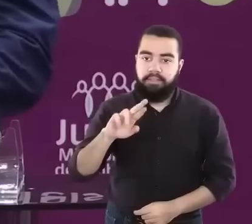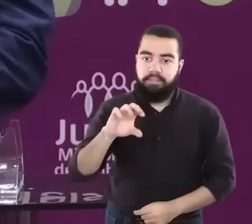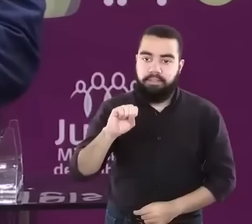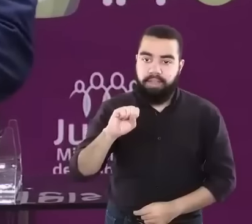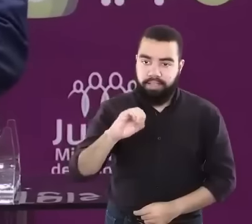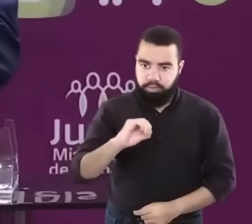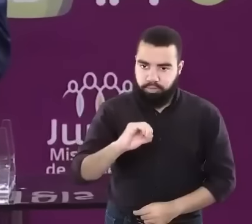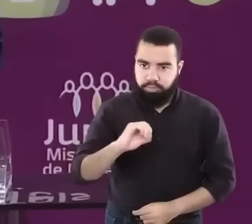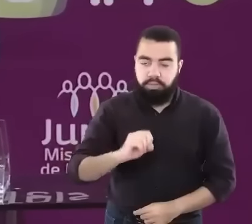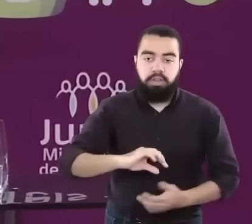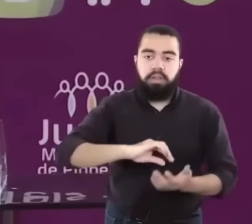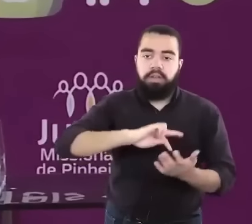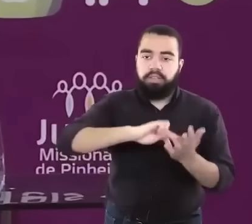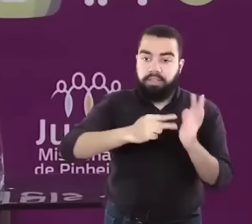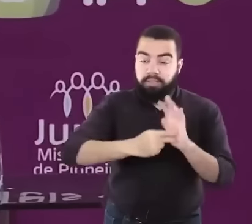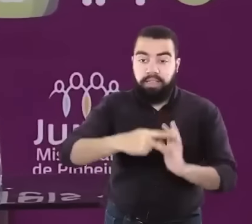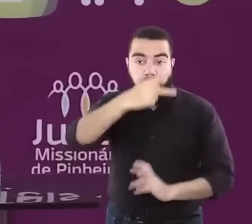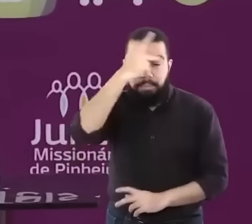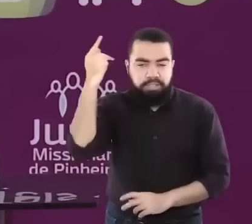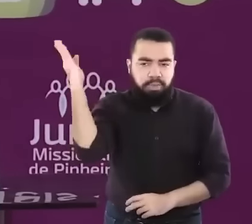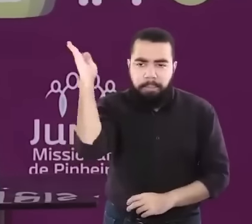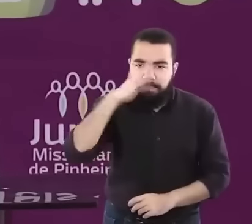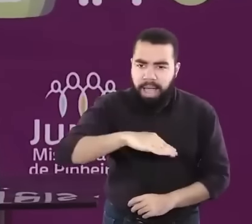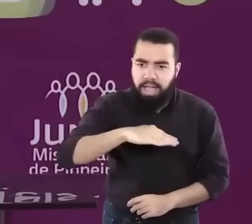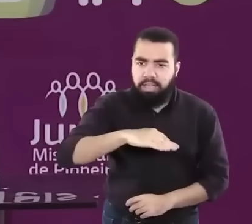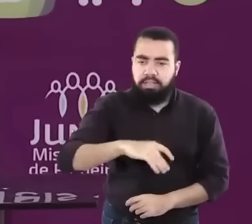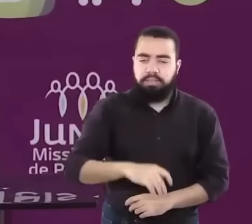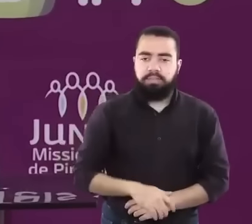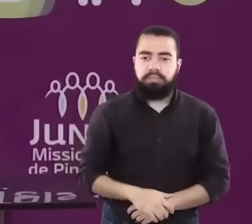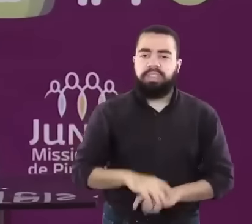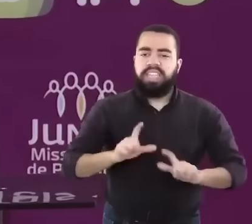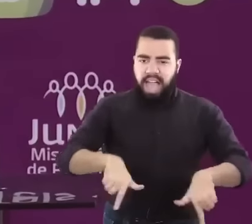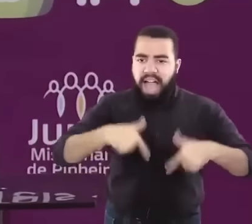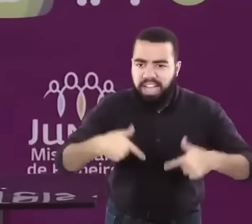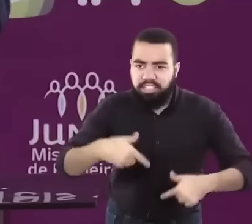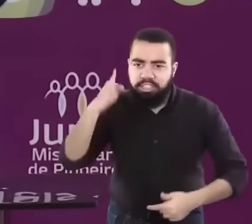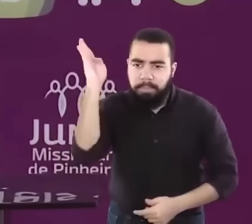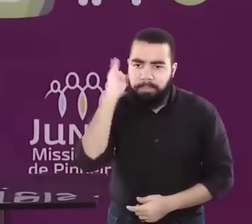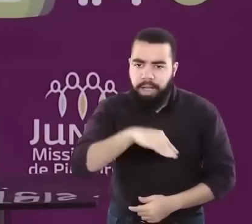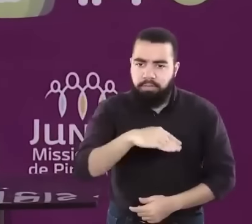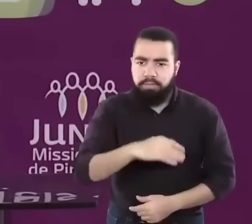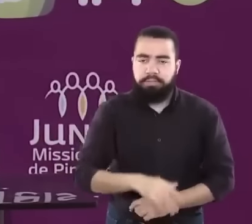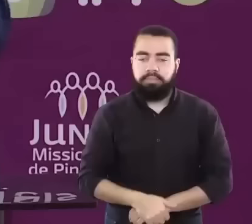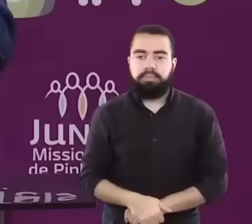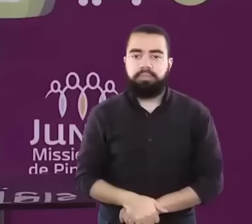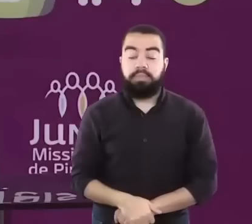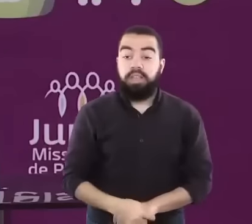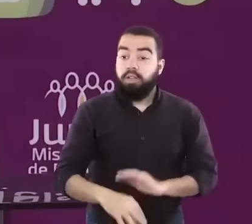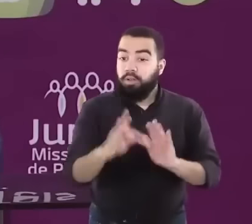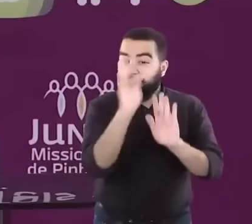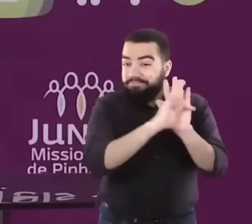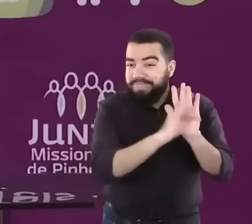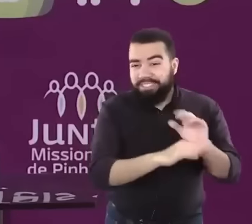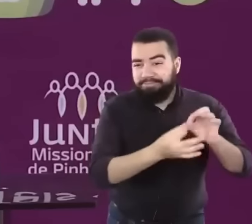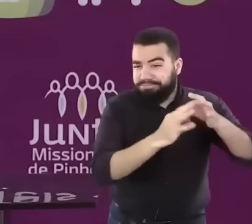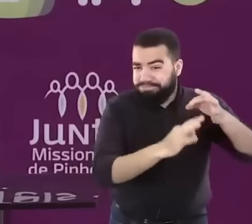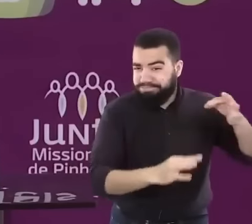Deus para ser bastante objetivo texto é Comprido o tempo é